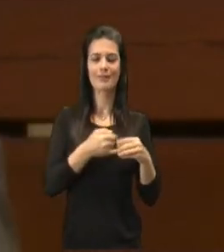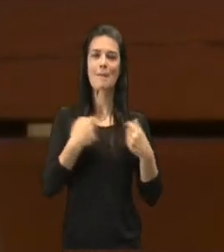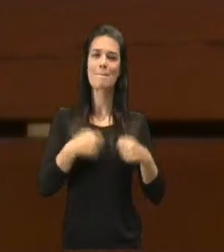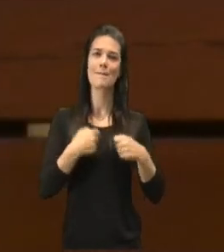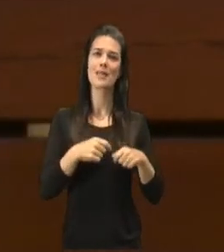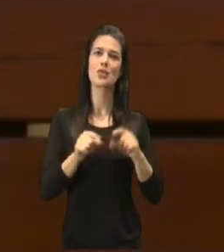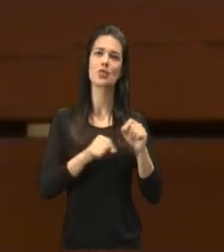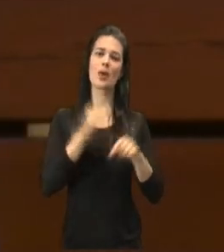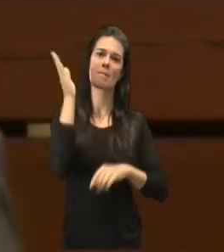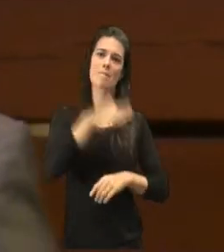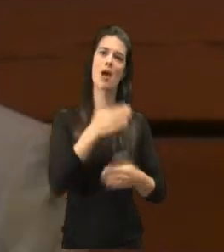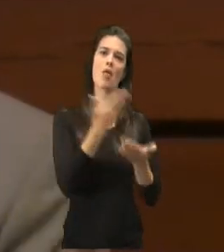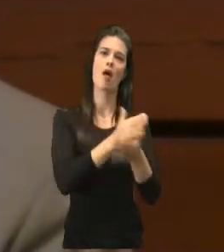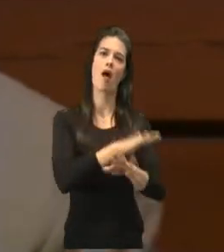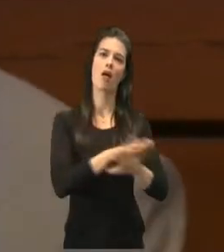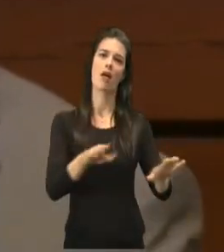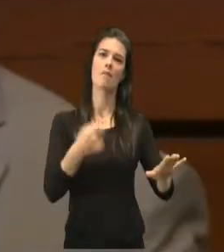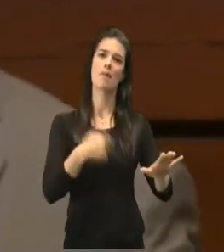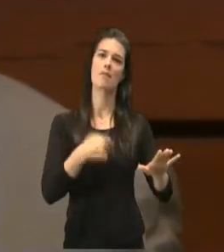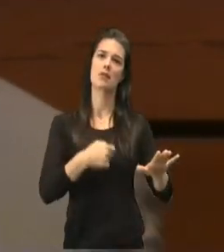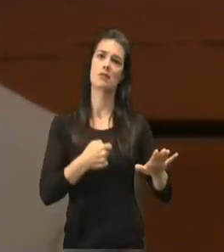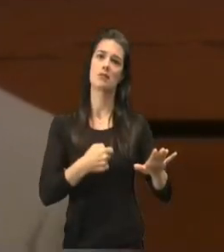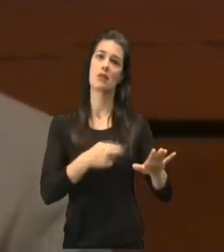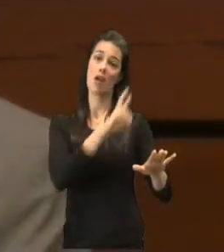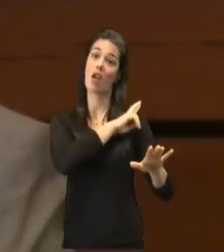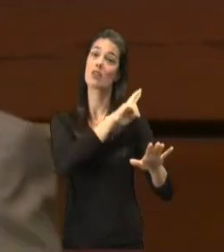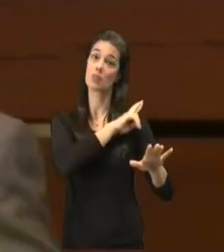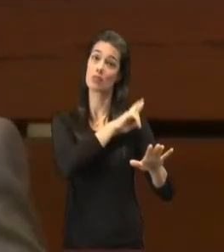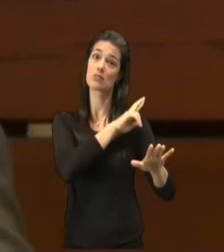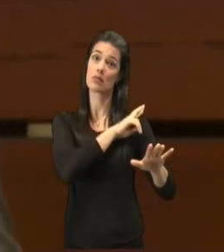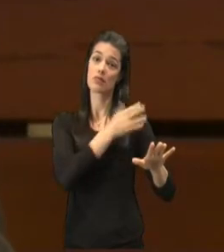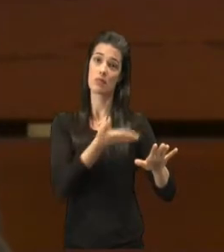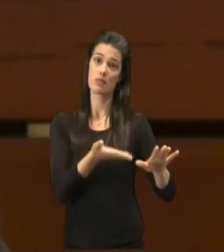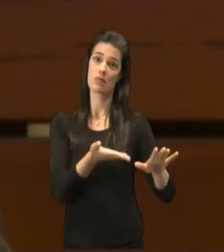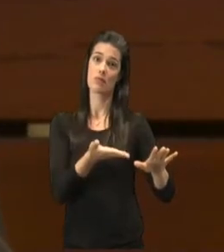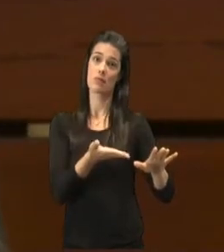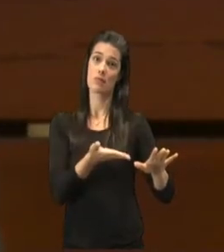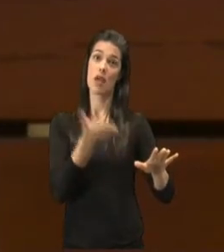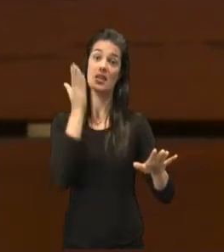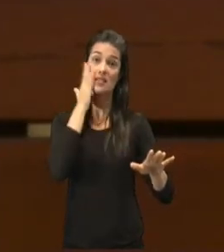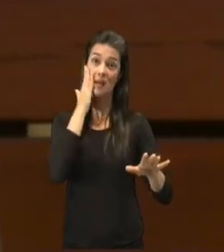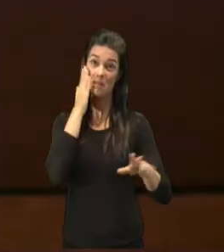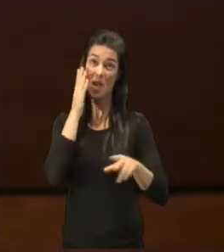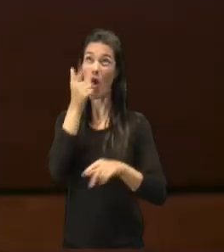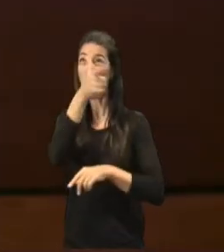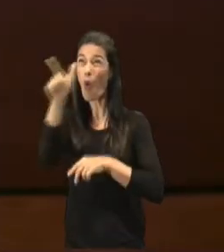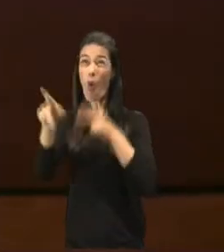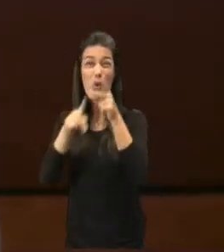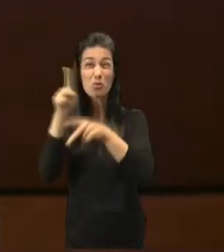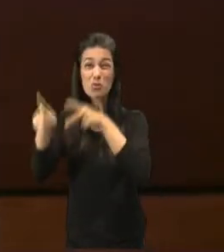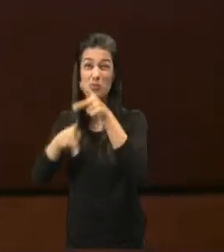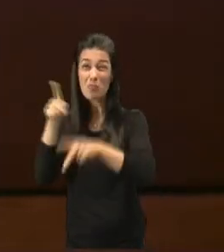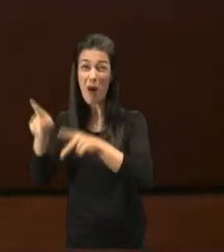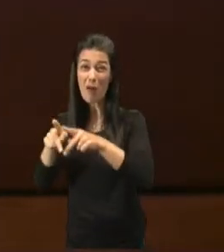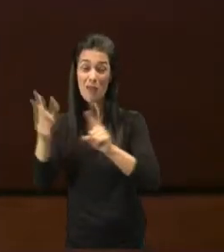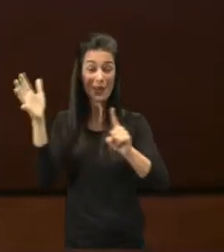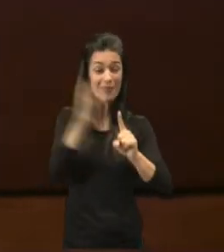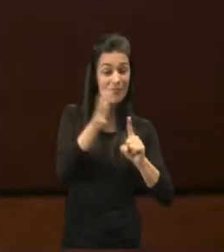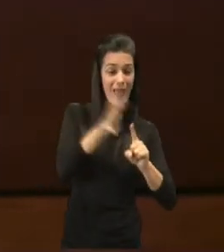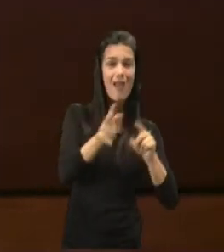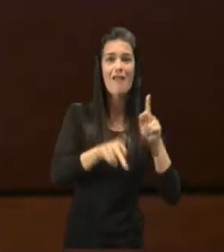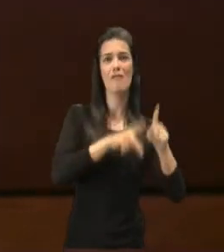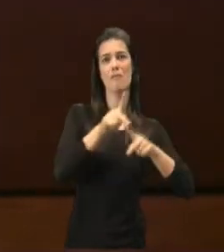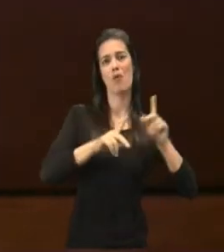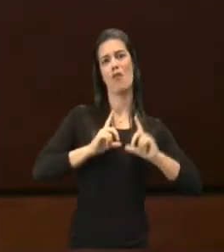da influência daquelas nações para com o povo. E foi necessário ser duro, foi necessário